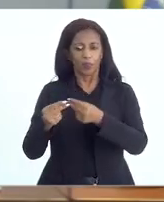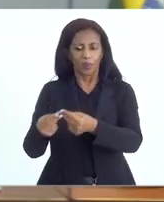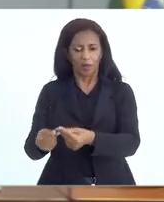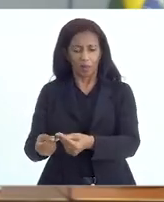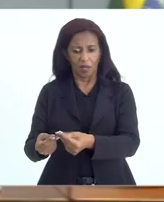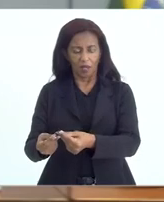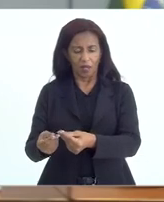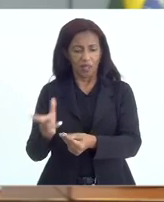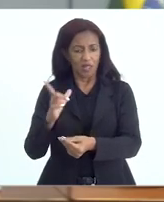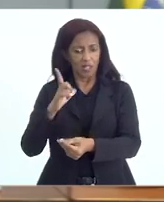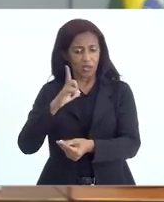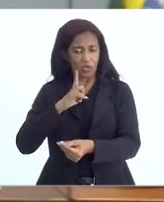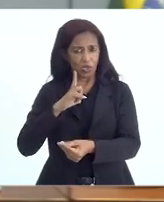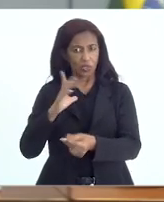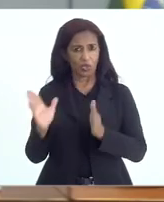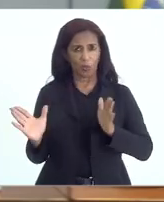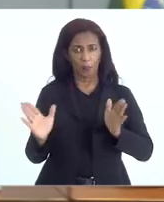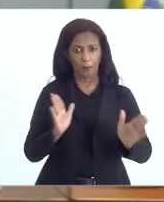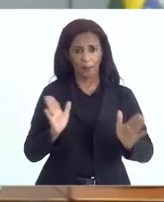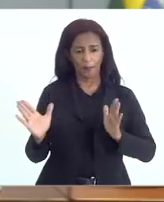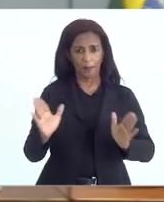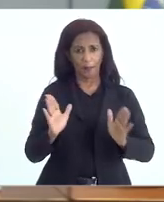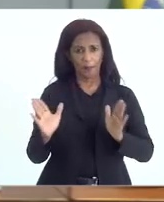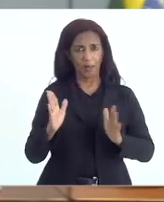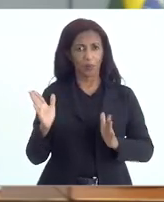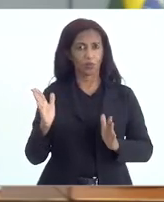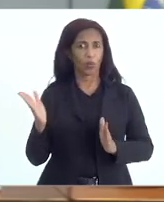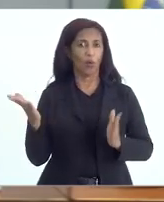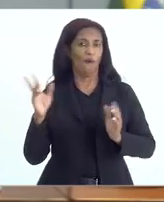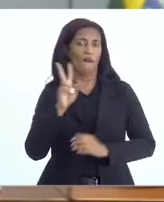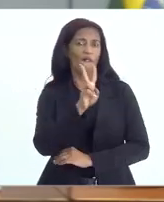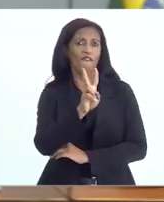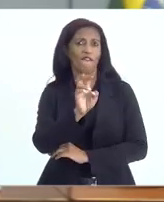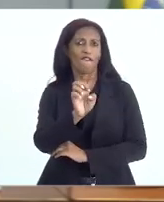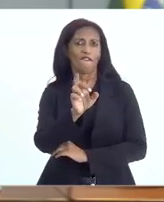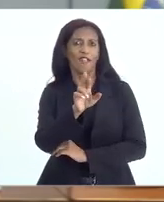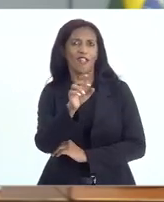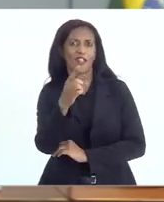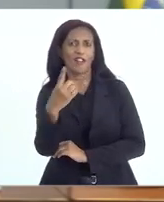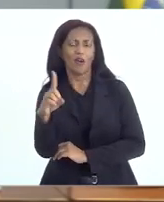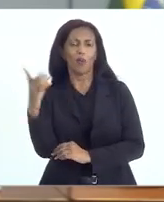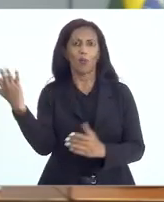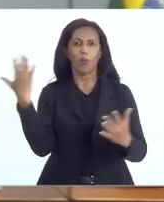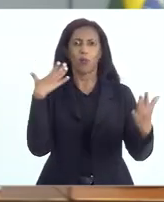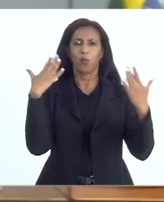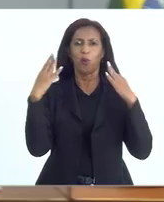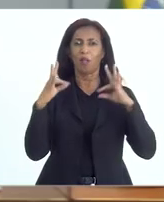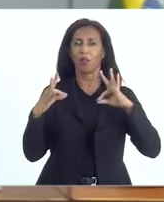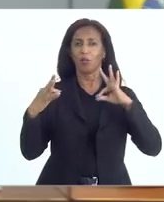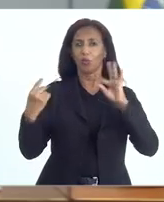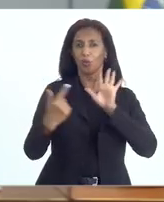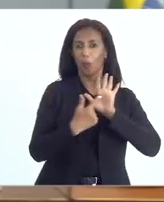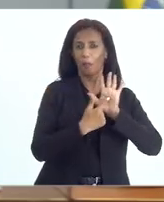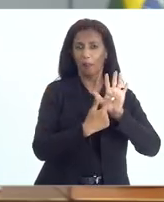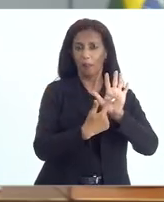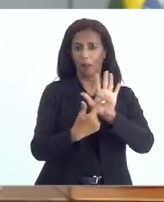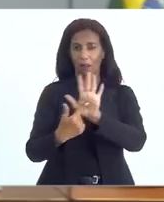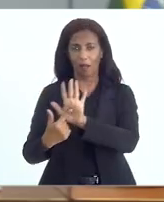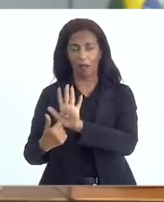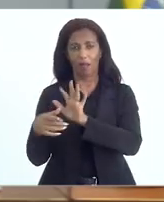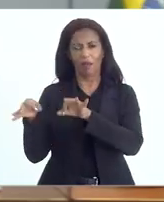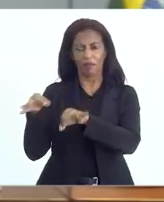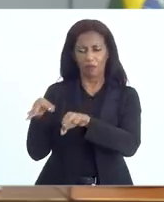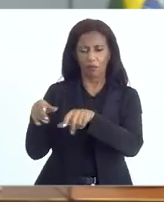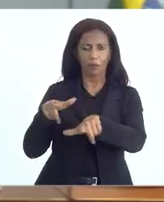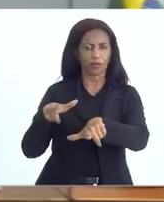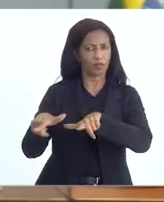recebiam no período do verão devido a tudo isso que eu expus aqui anteriormente as